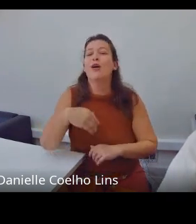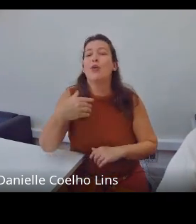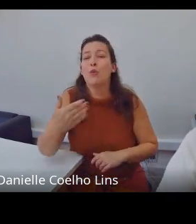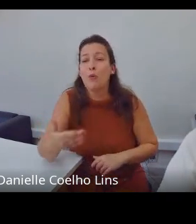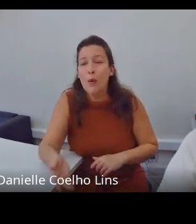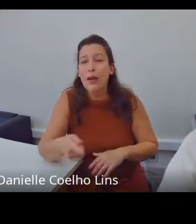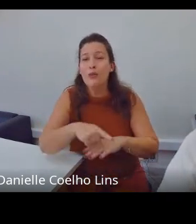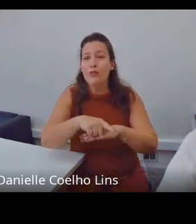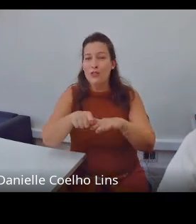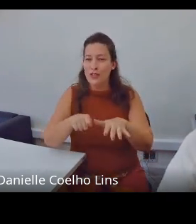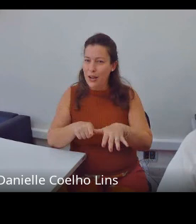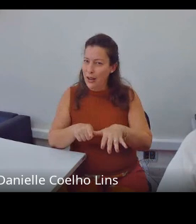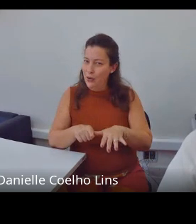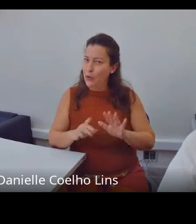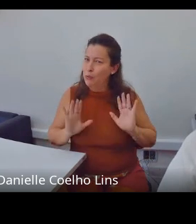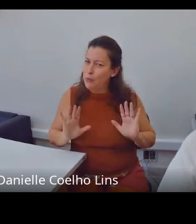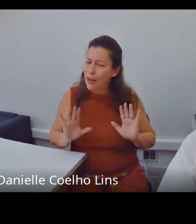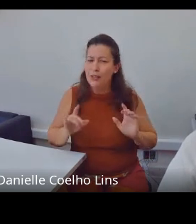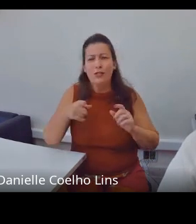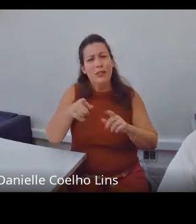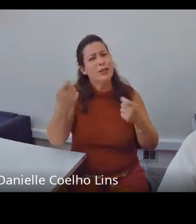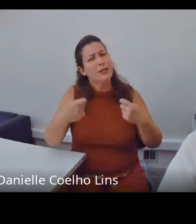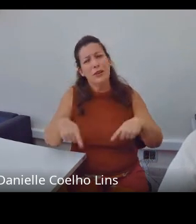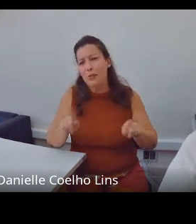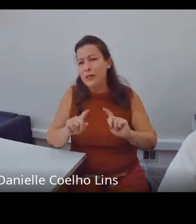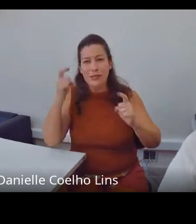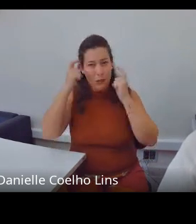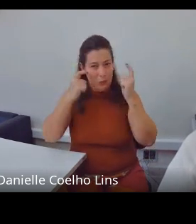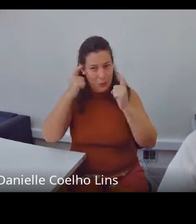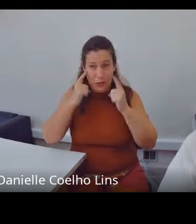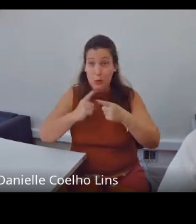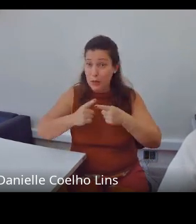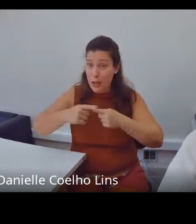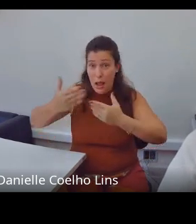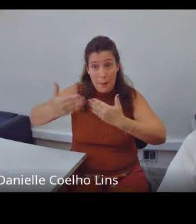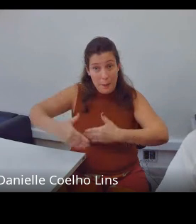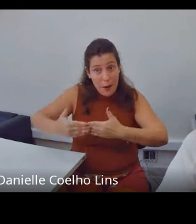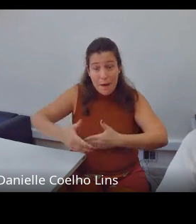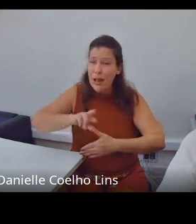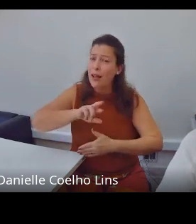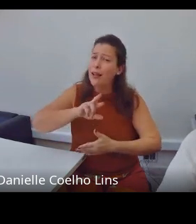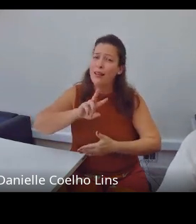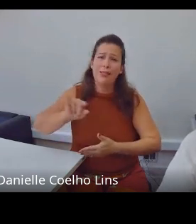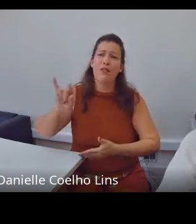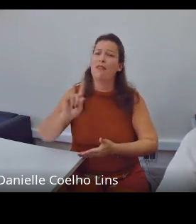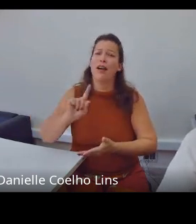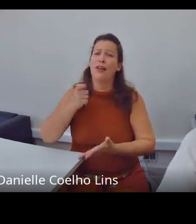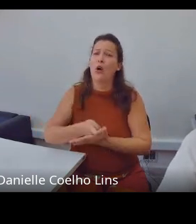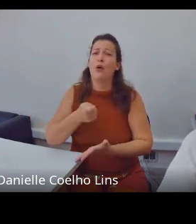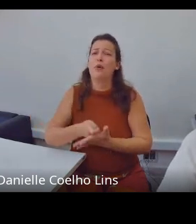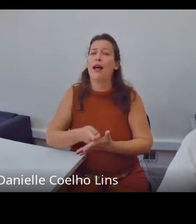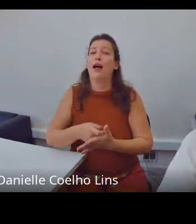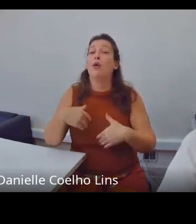gênero? Não é para vocês ficarem preocupados, porque na prova isso não vai ser cobrado. Qual é esse gênero? Não